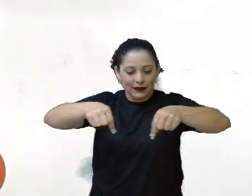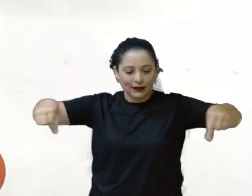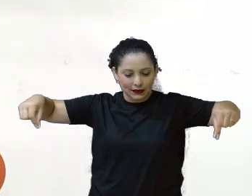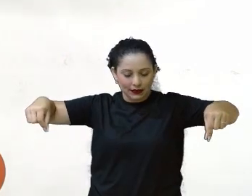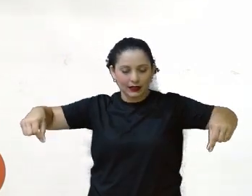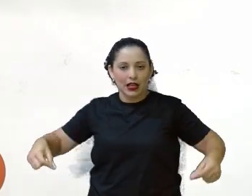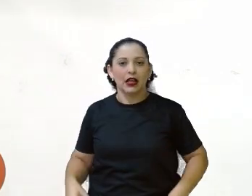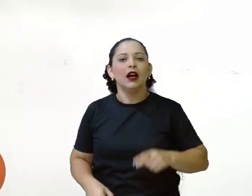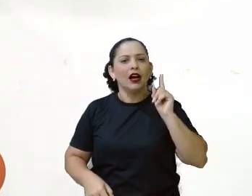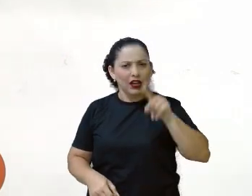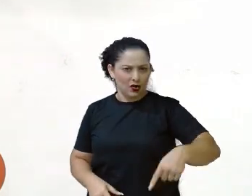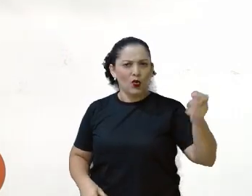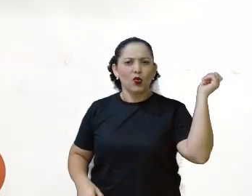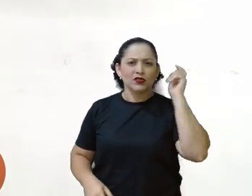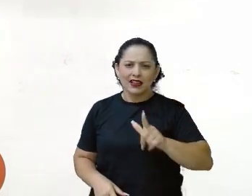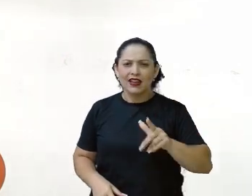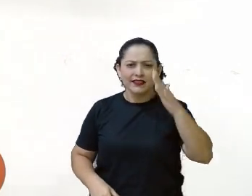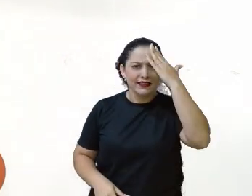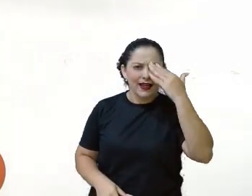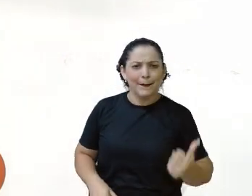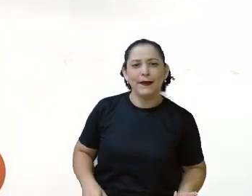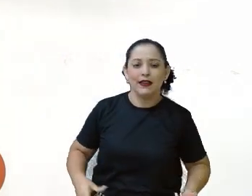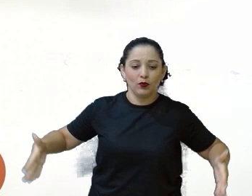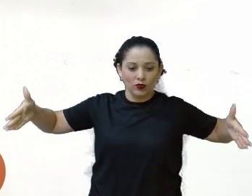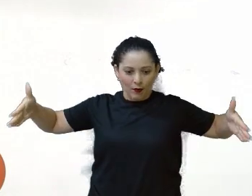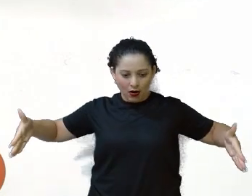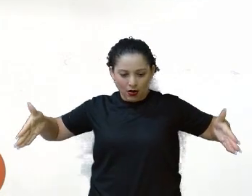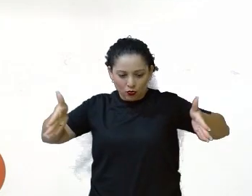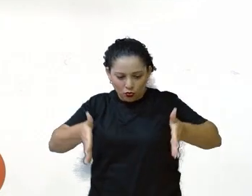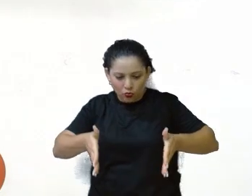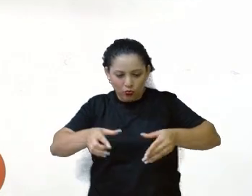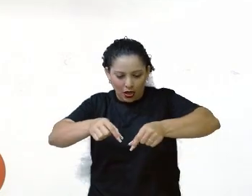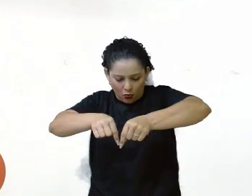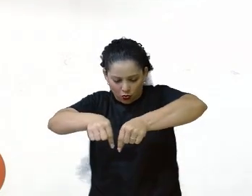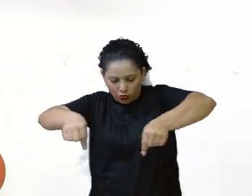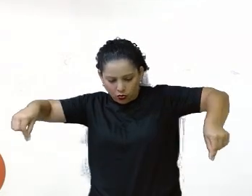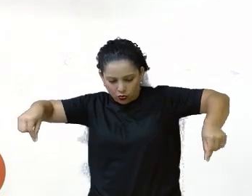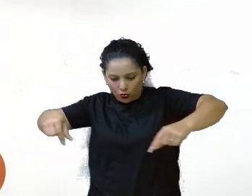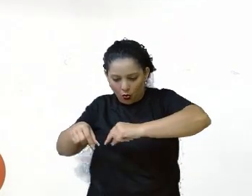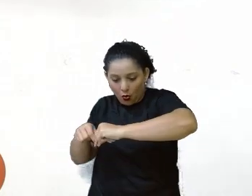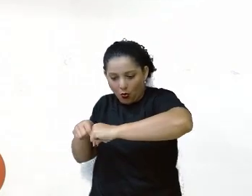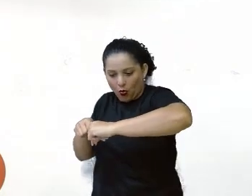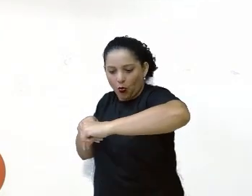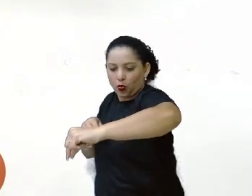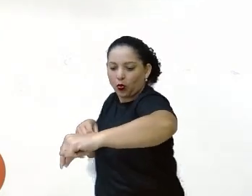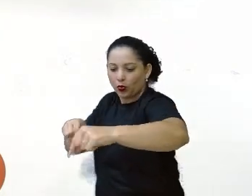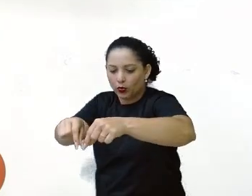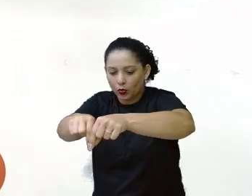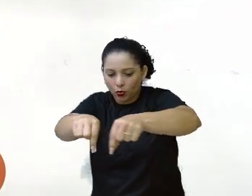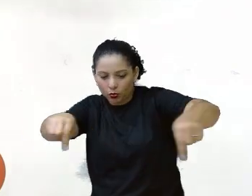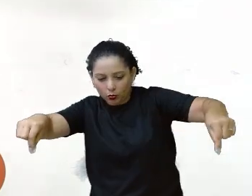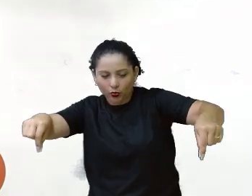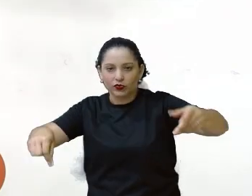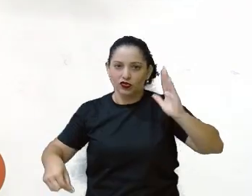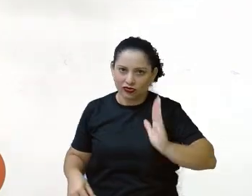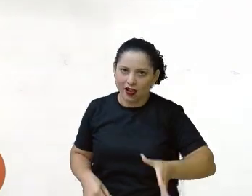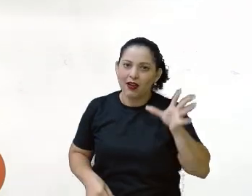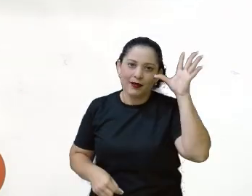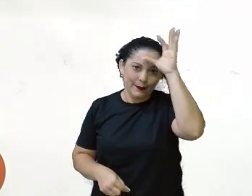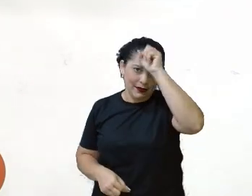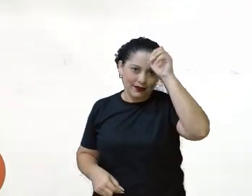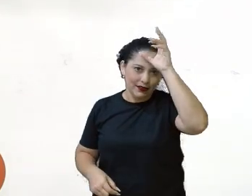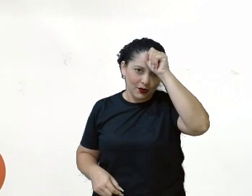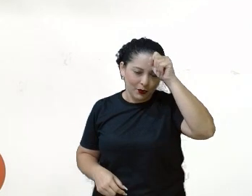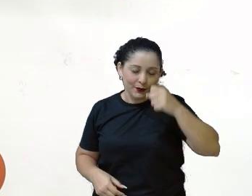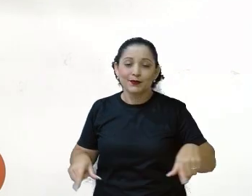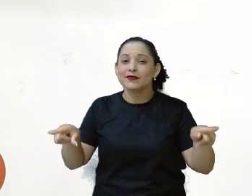uma trena, a gente consegue medir o tamanho das coisas, não é isso? A gente aprendeu também medidas de massa,